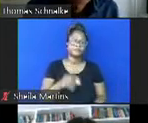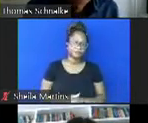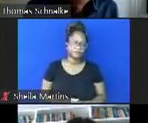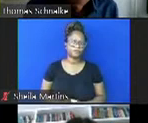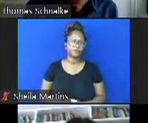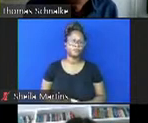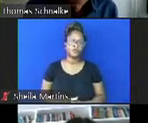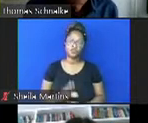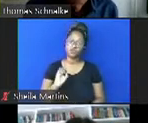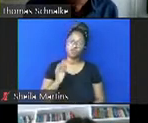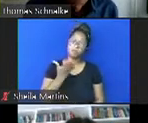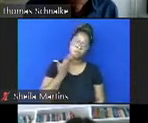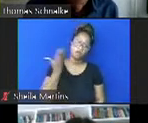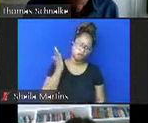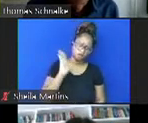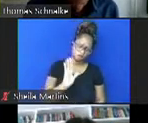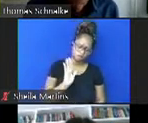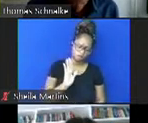foram